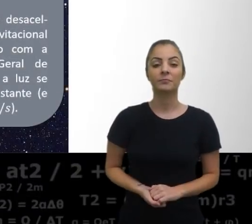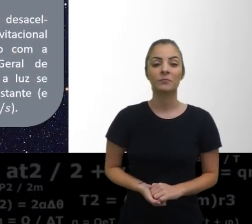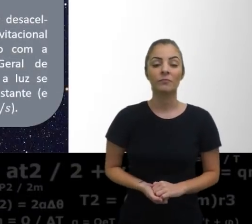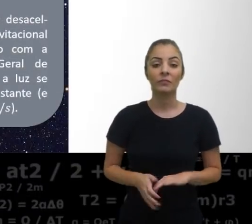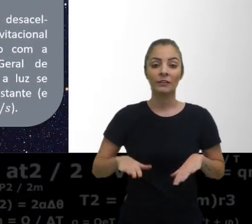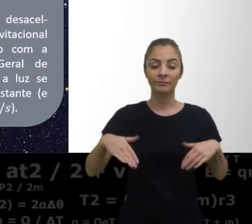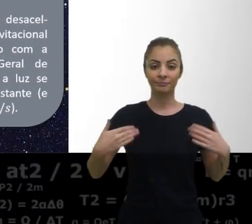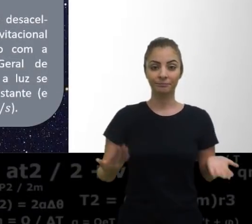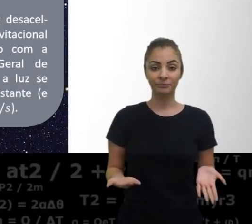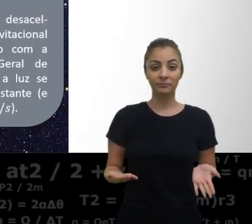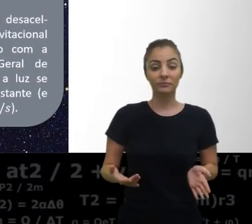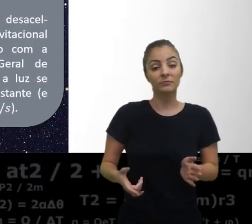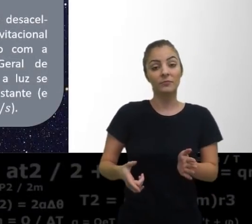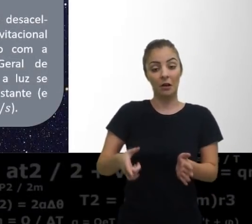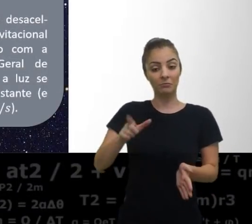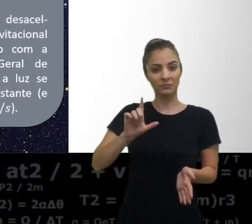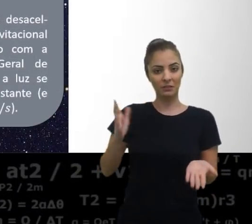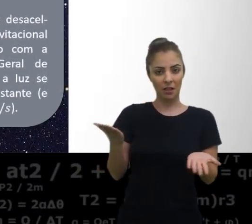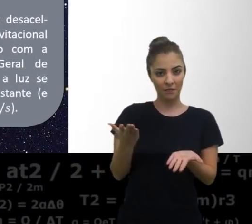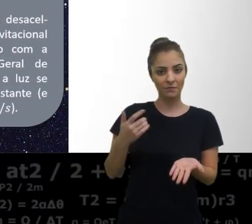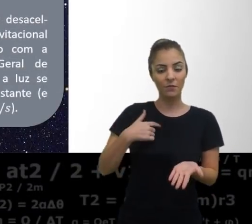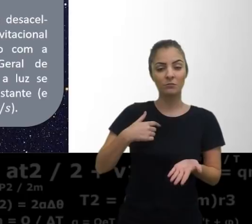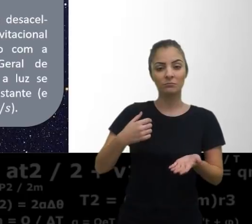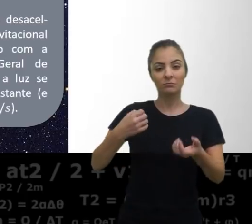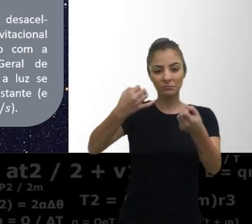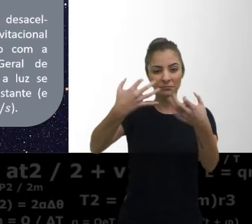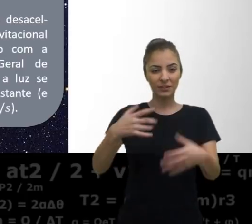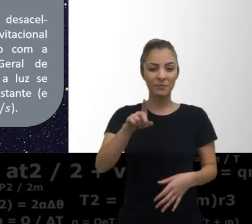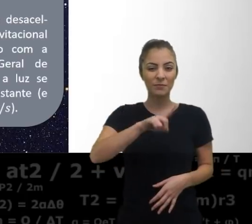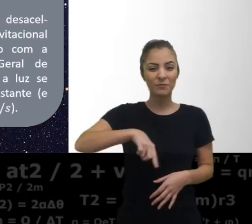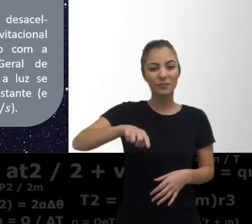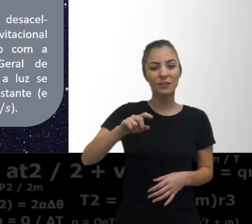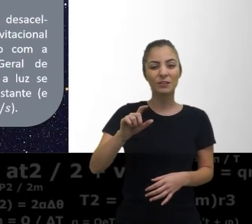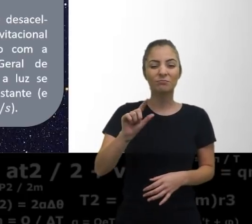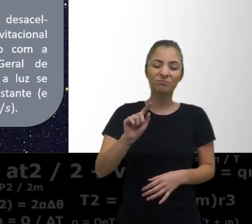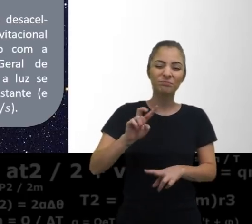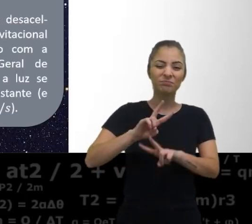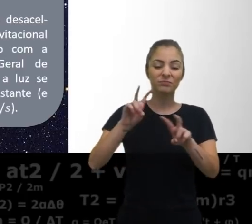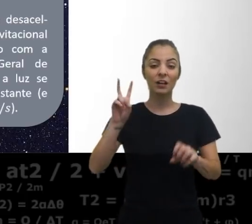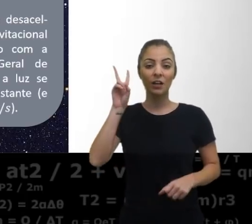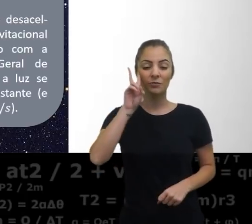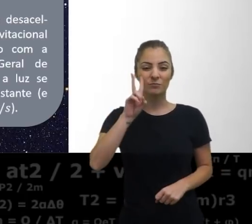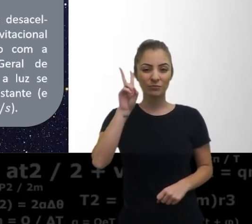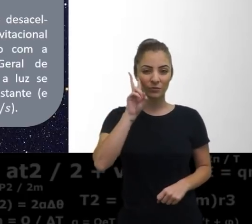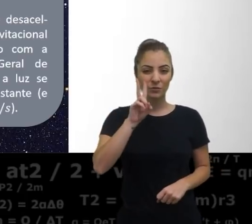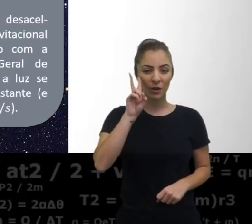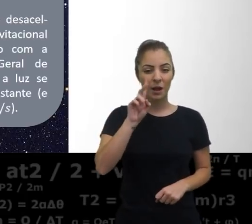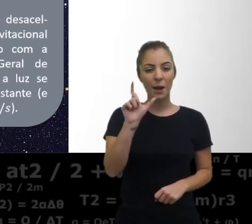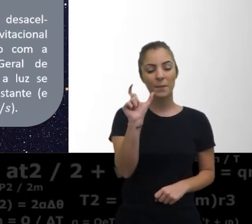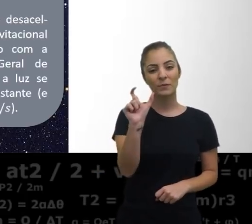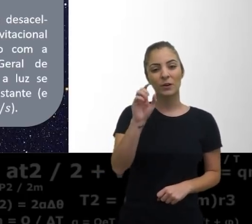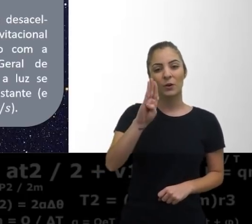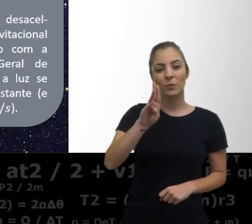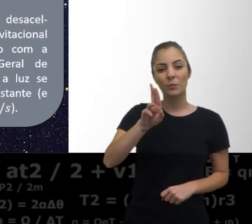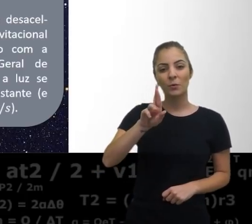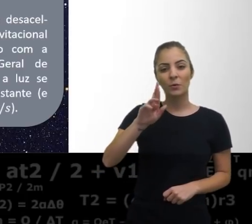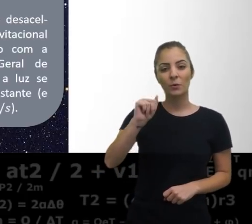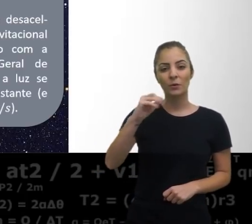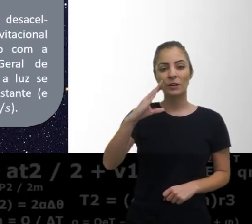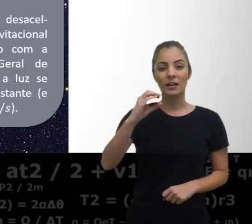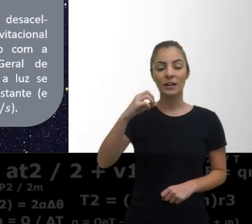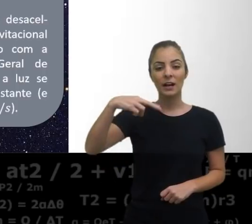Então, antes de qualquer coisa, falar para vocês um pouco de história, tá? Relembrar esse termo buraco negro, o que